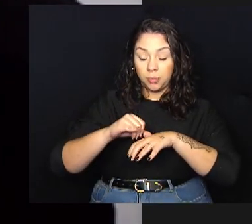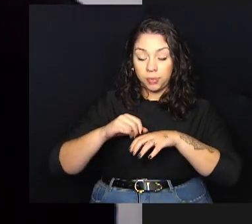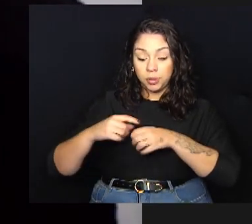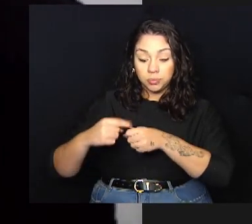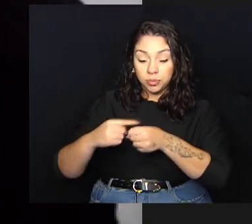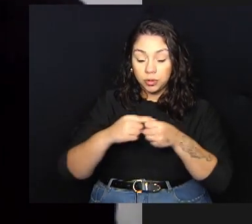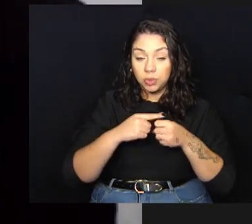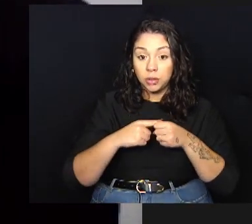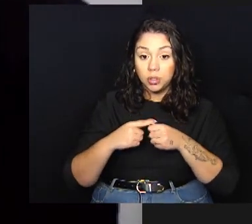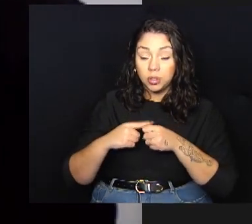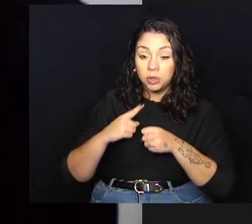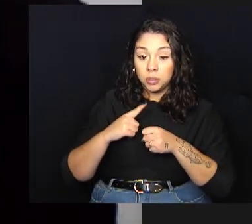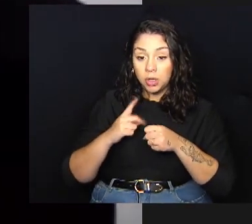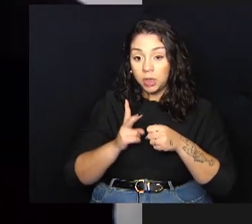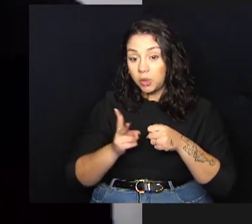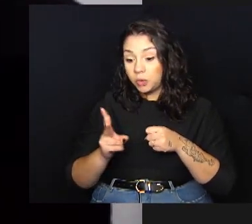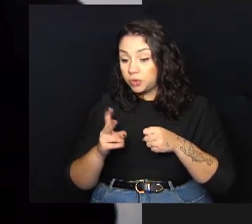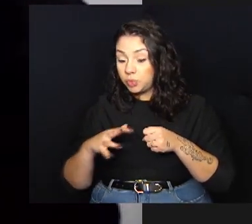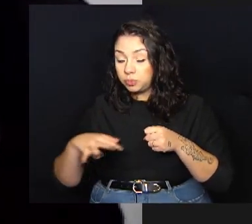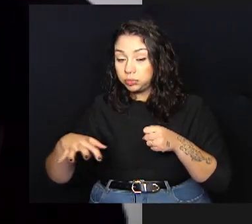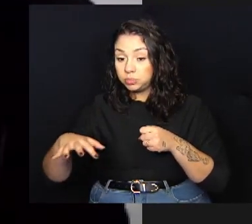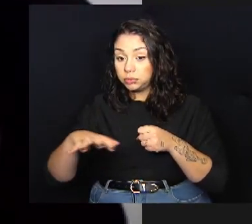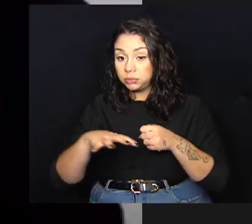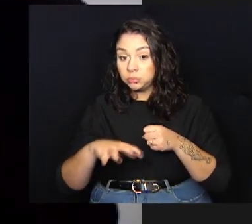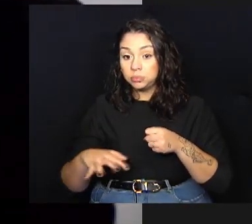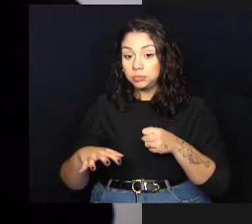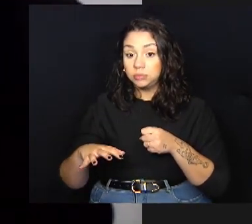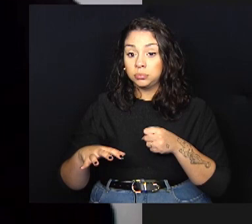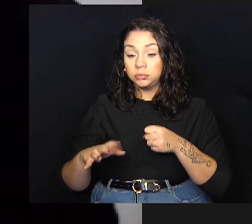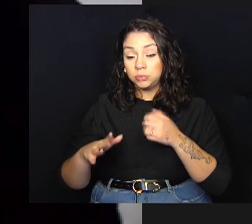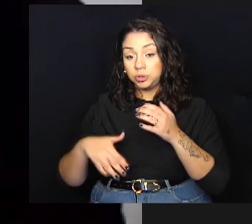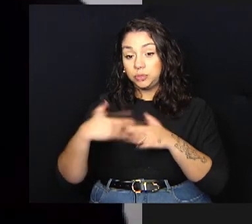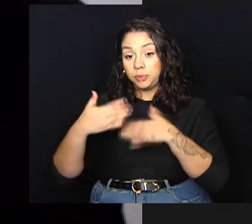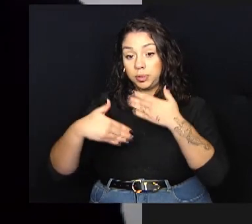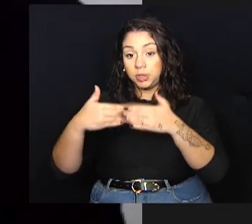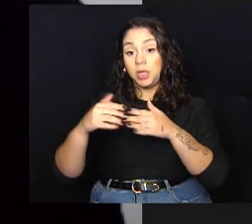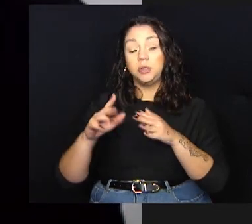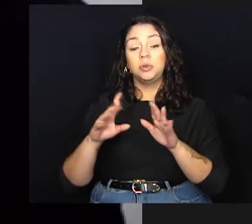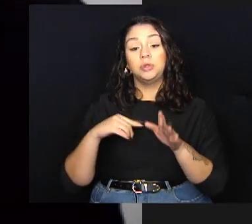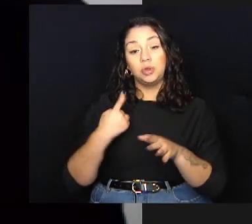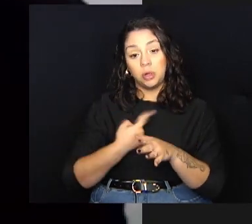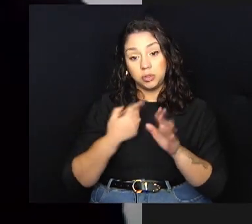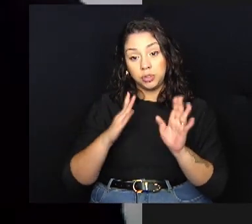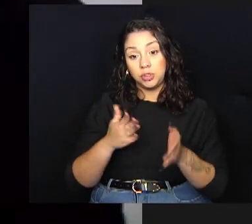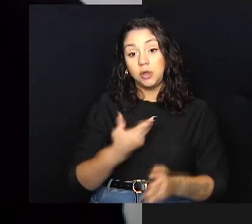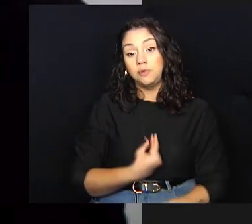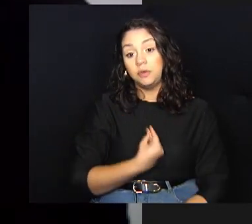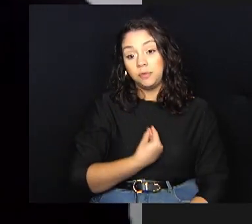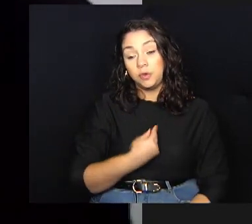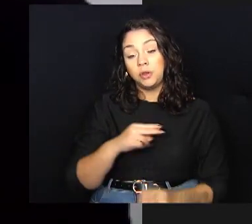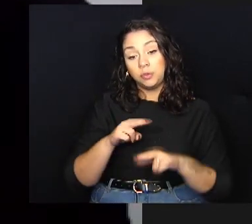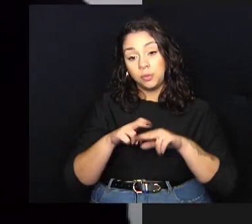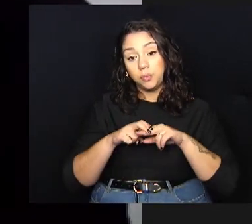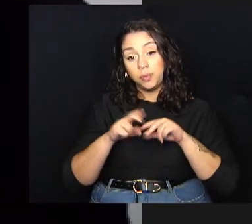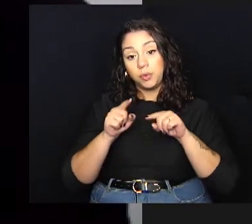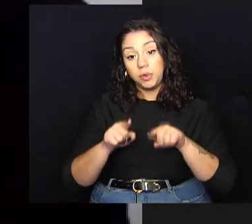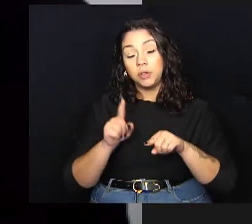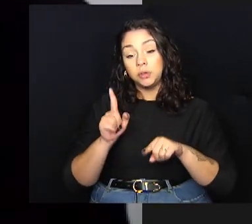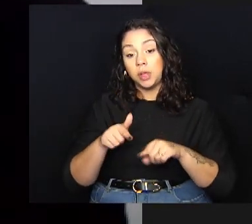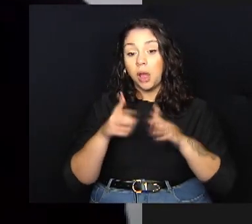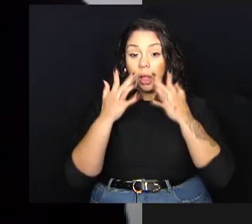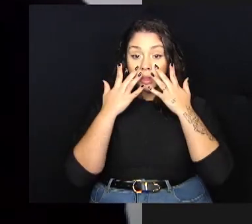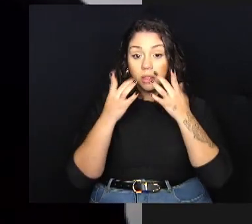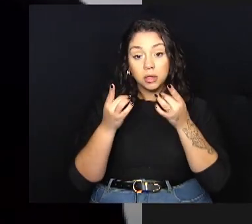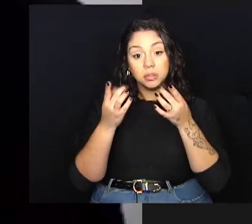fosse a continuidade e a acentuação de um processo que a gente já vinha por conta disso que você já chamou atenção